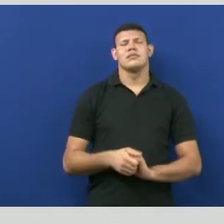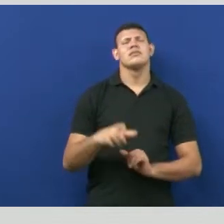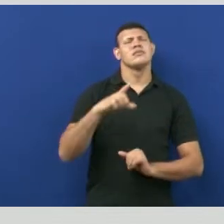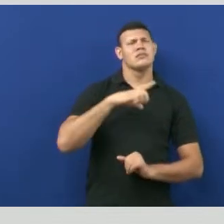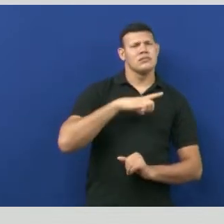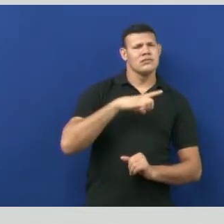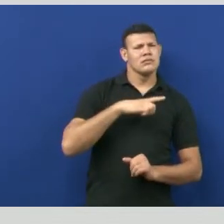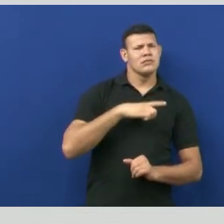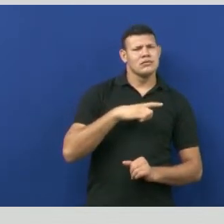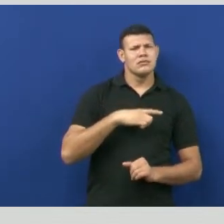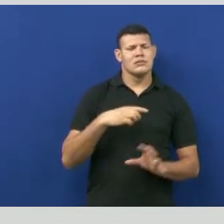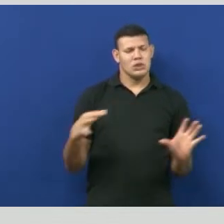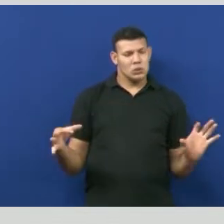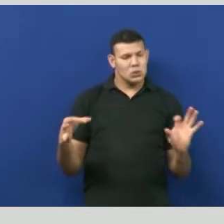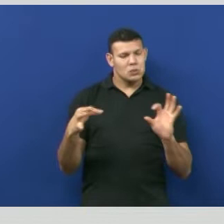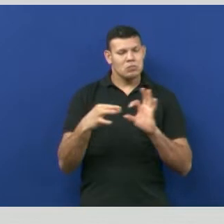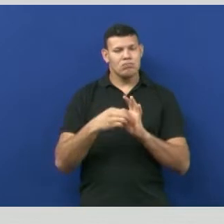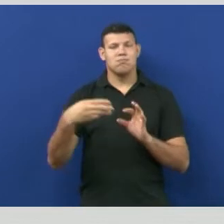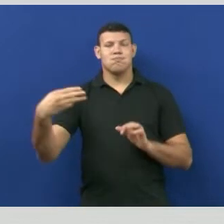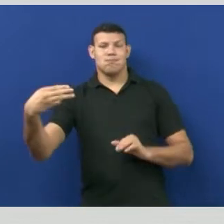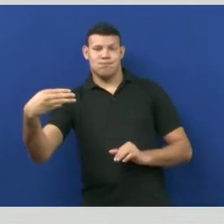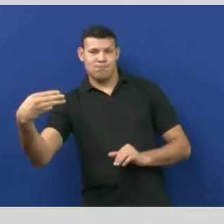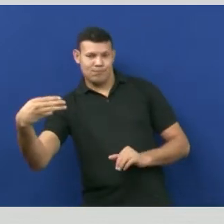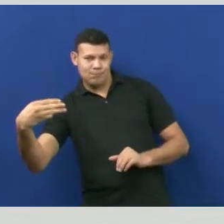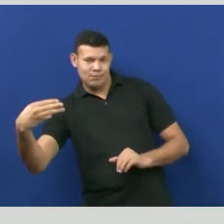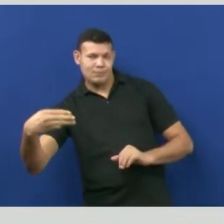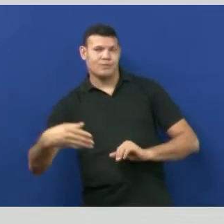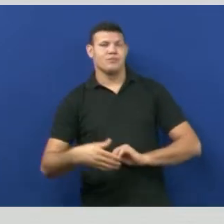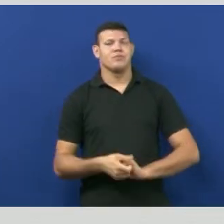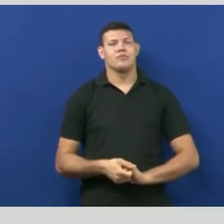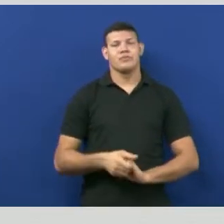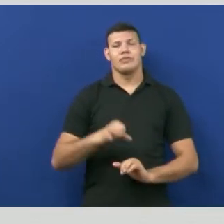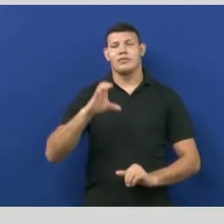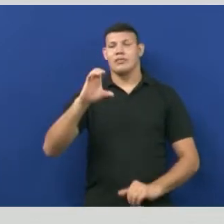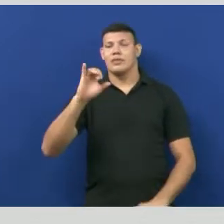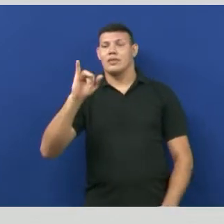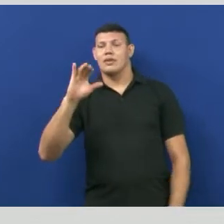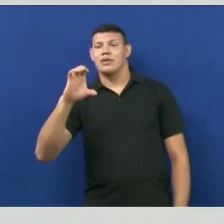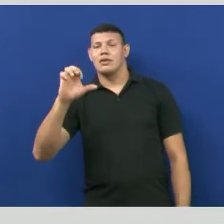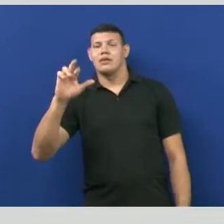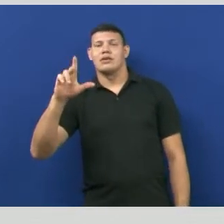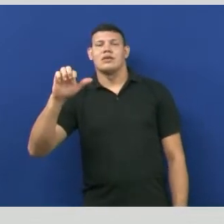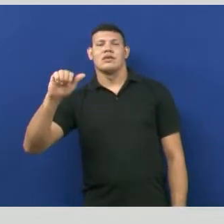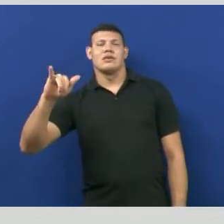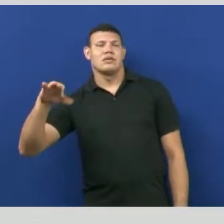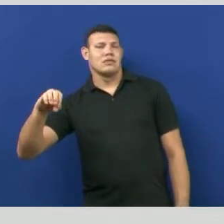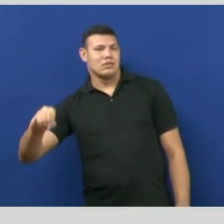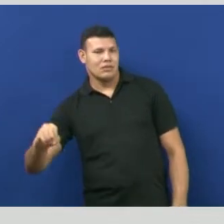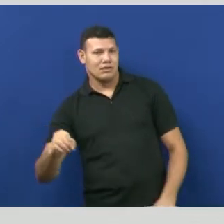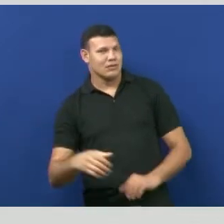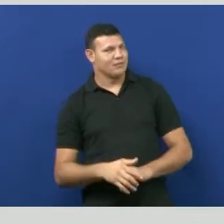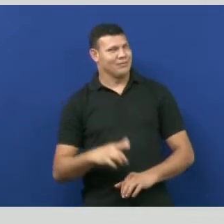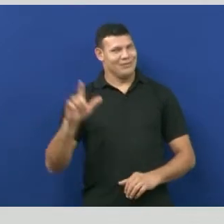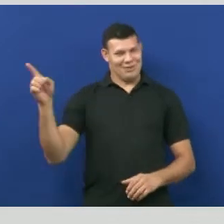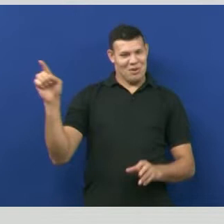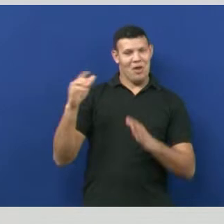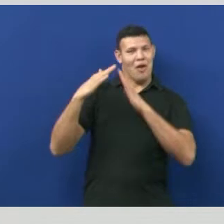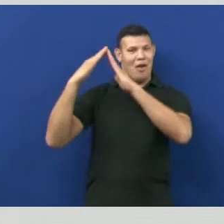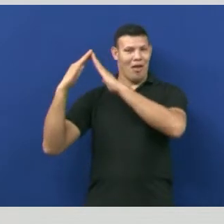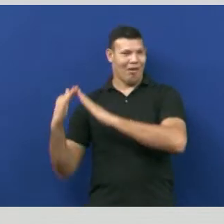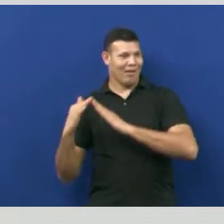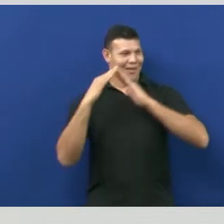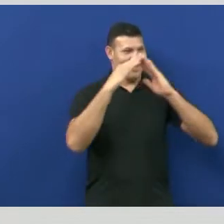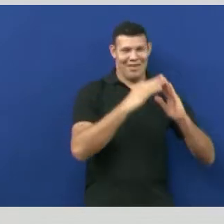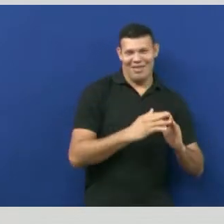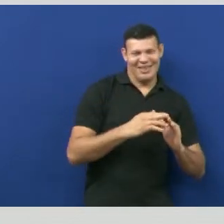possuem ligações triplas. Os ciclanos, que não é o vizinho, o ciclano que você